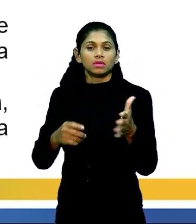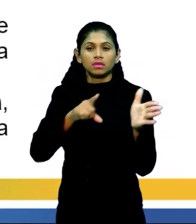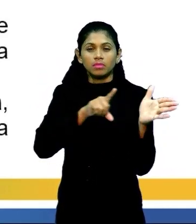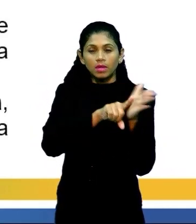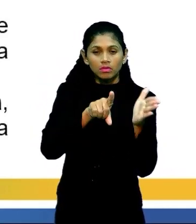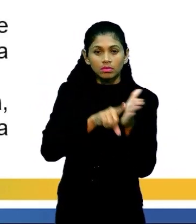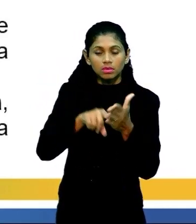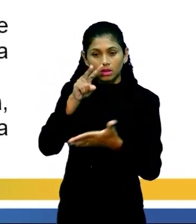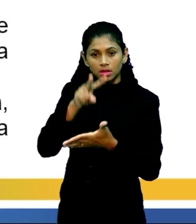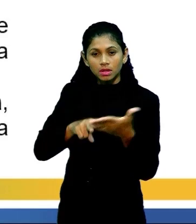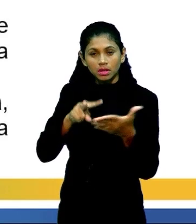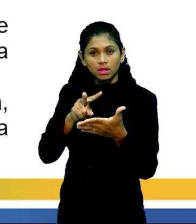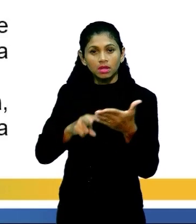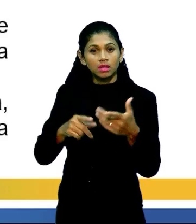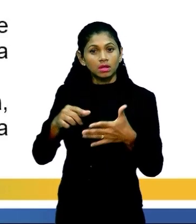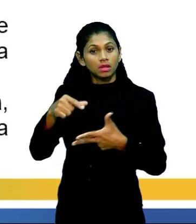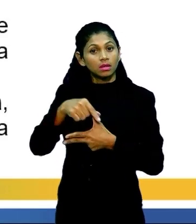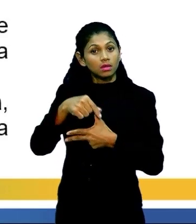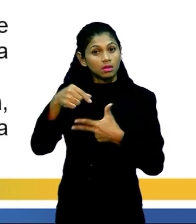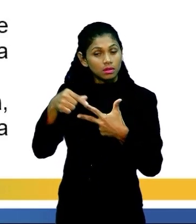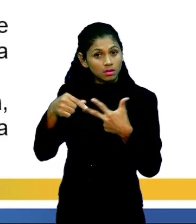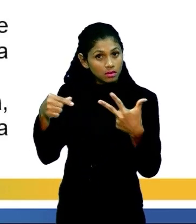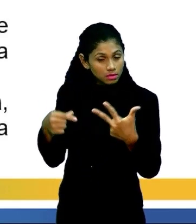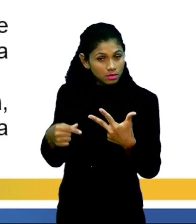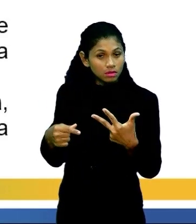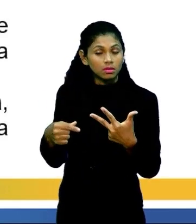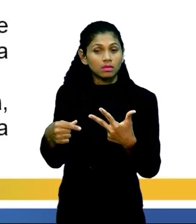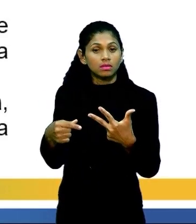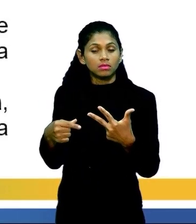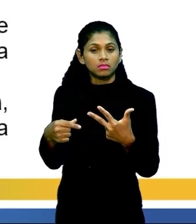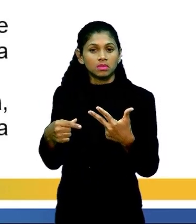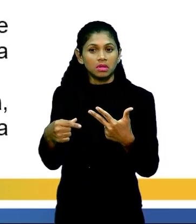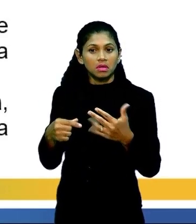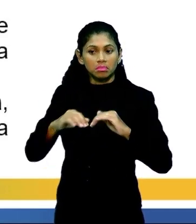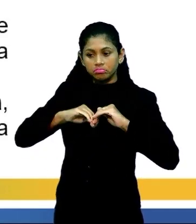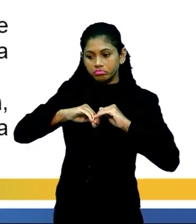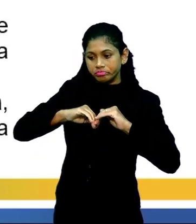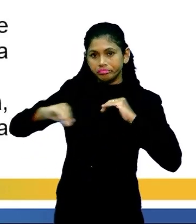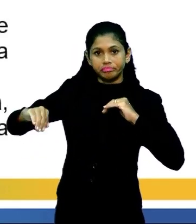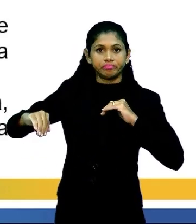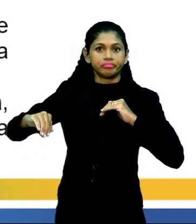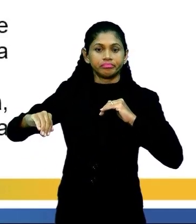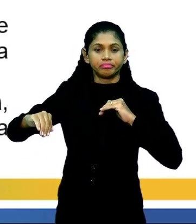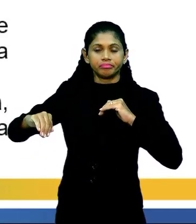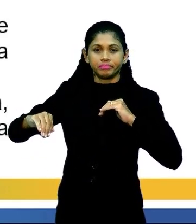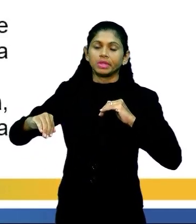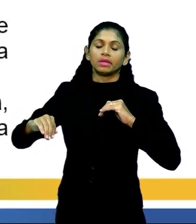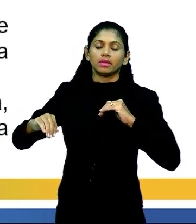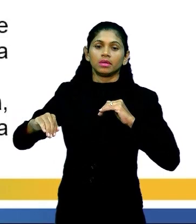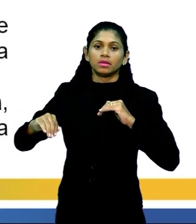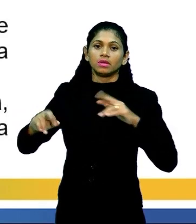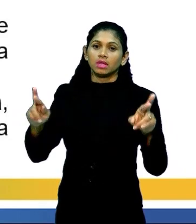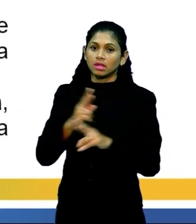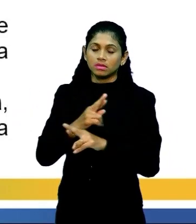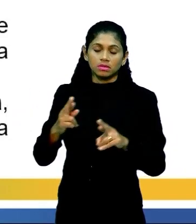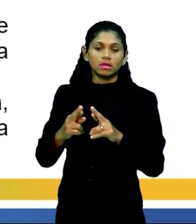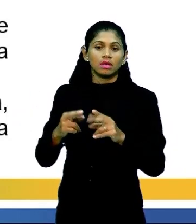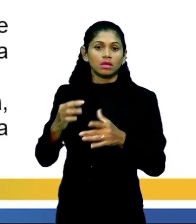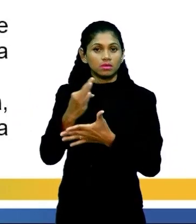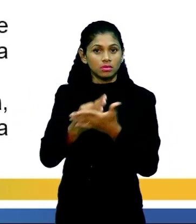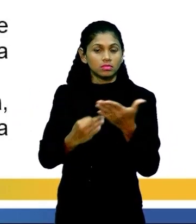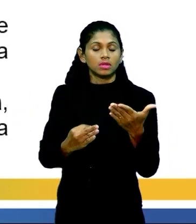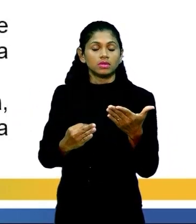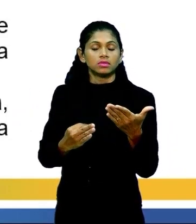no Enem não vão ser desconexas em relação ao título e o texto. Então, ele está completamente